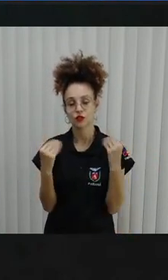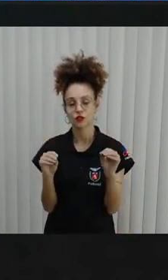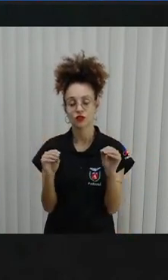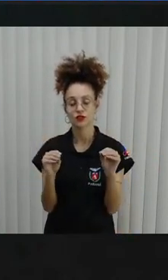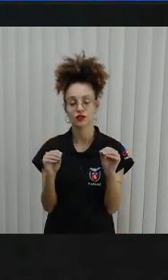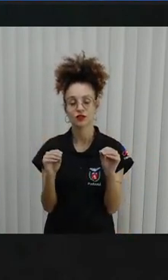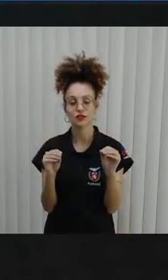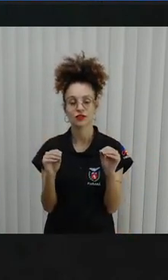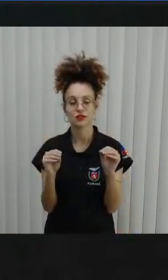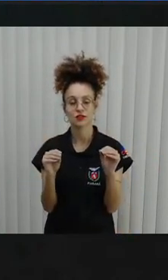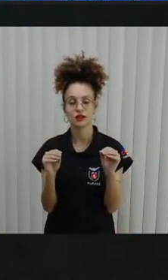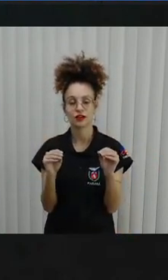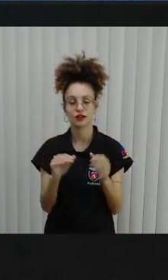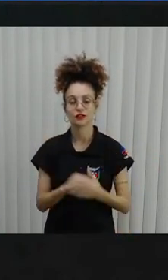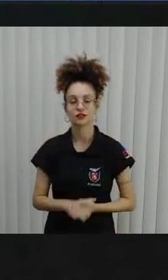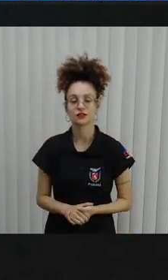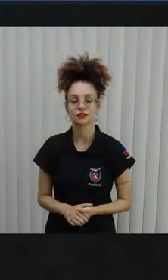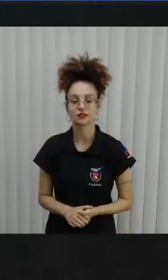70.